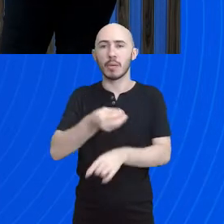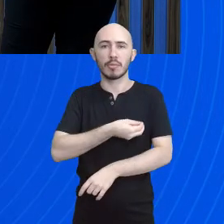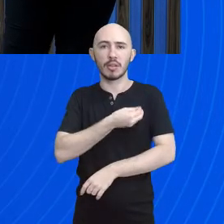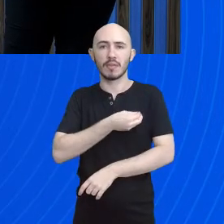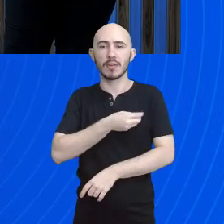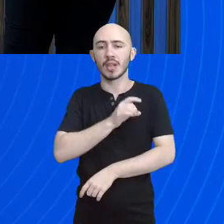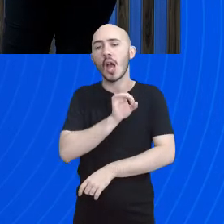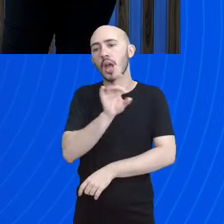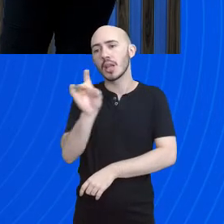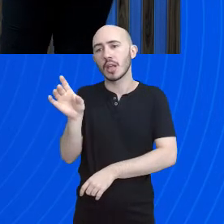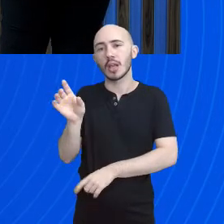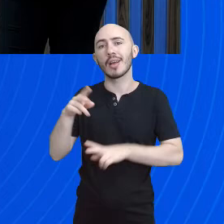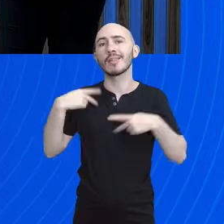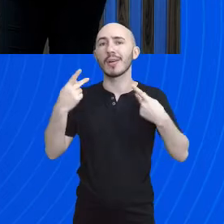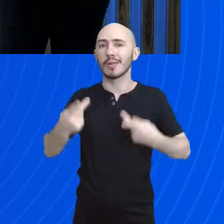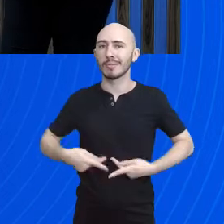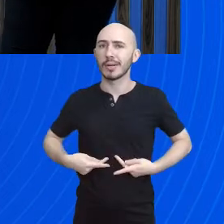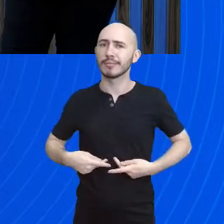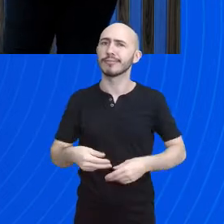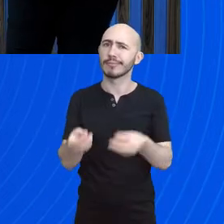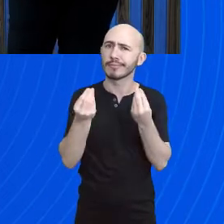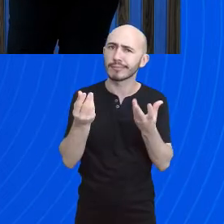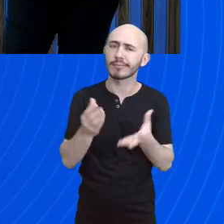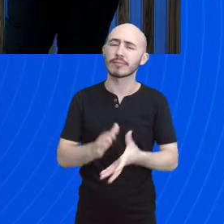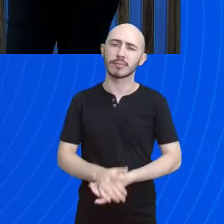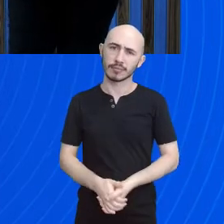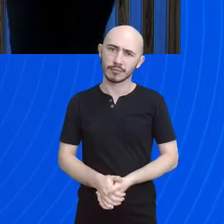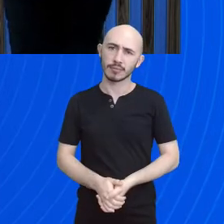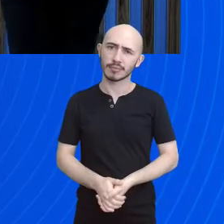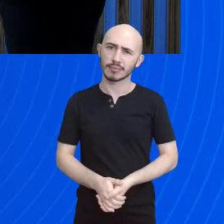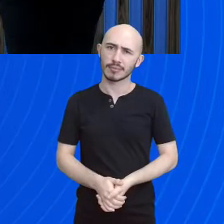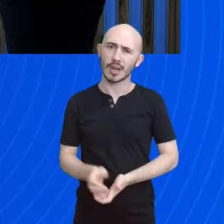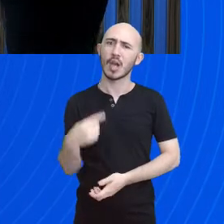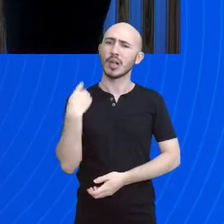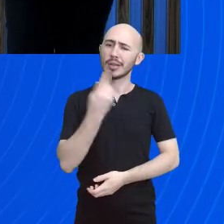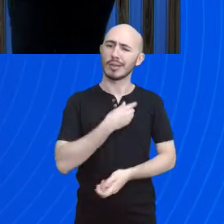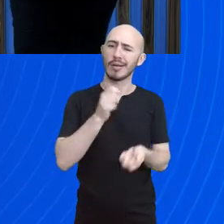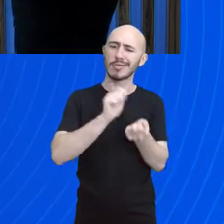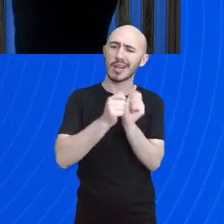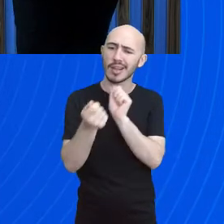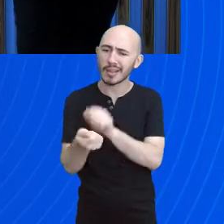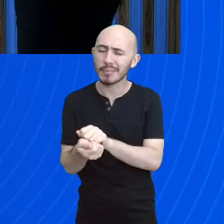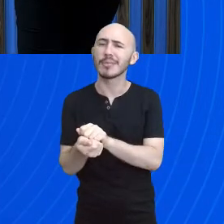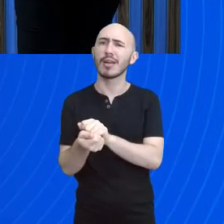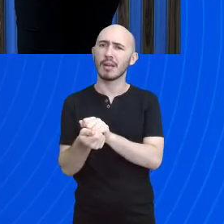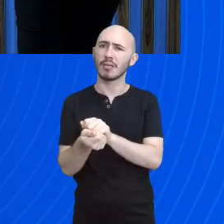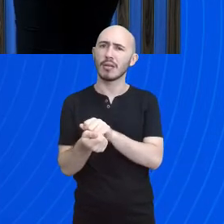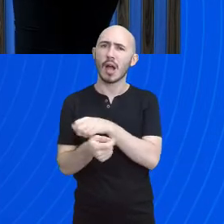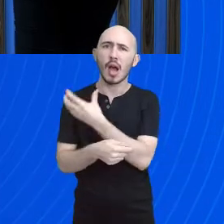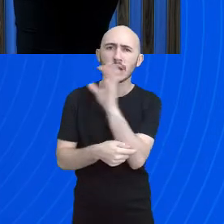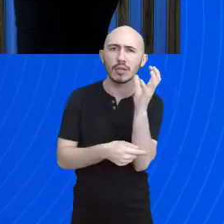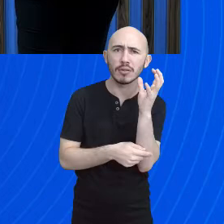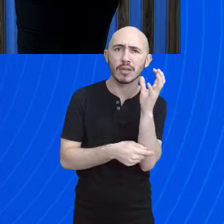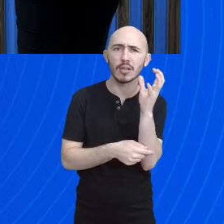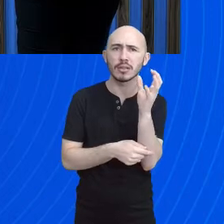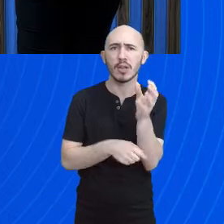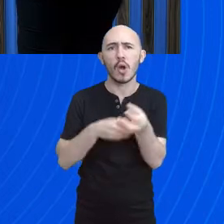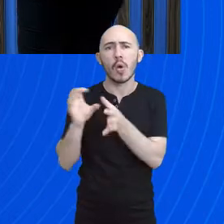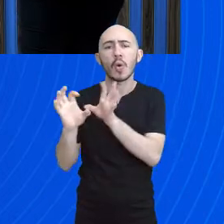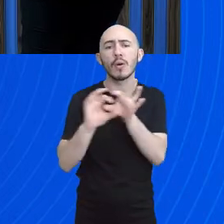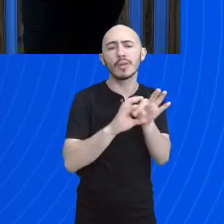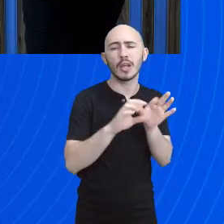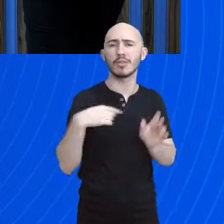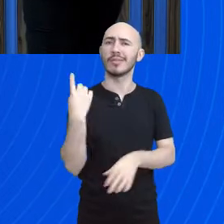cada ser humano. É mole uma coisa dessa? Não era para a gente se adaptar, não, às condições que nós temos, para a